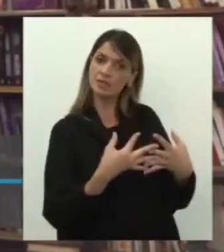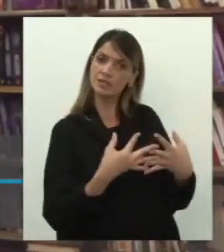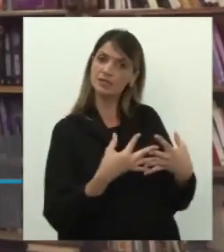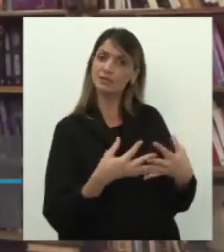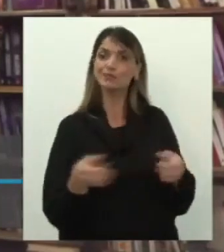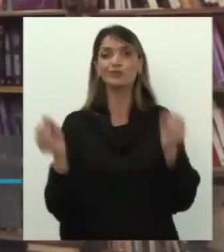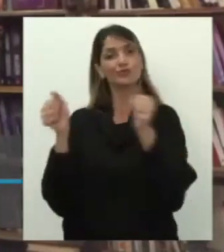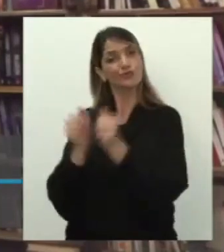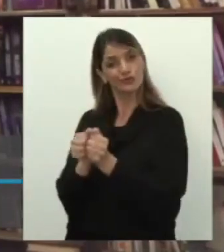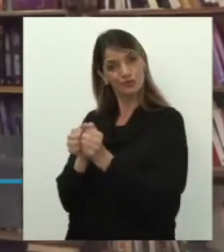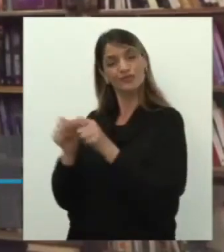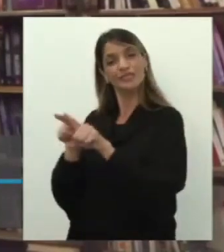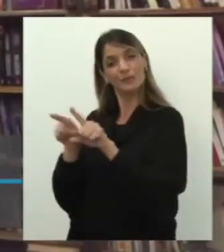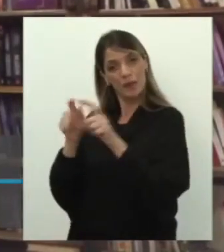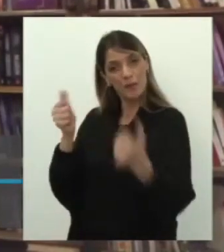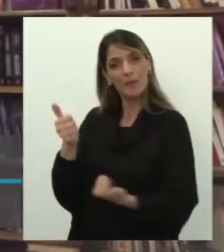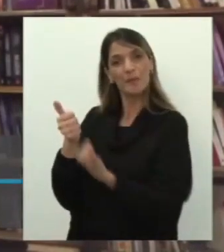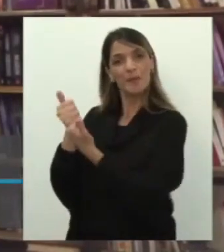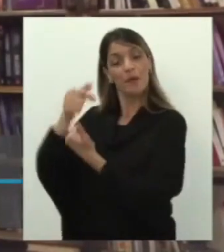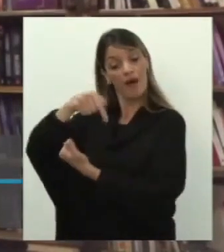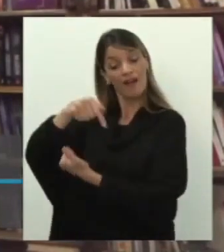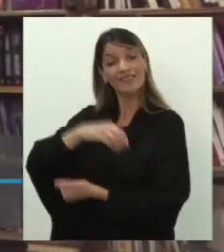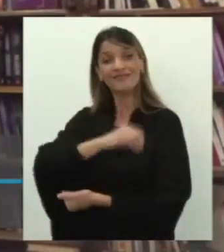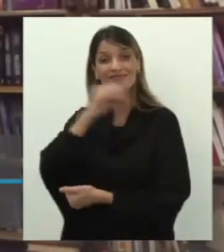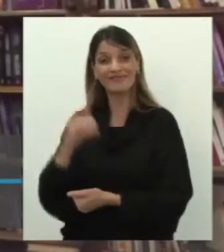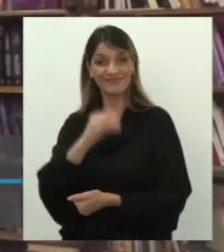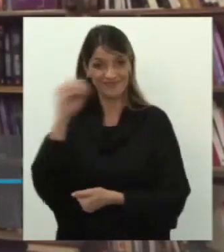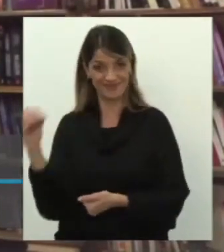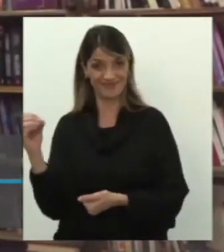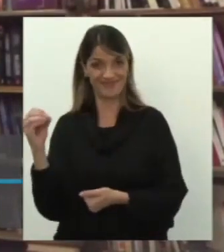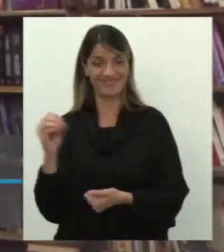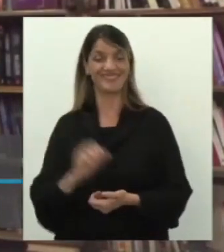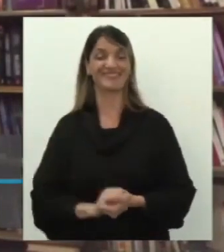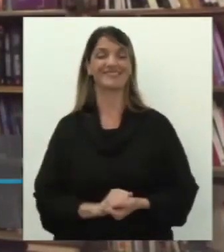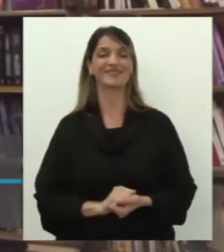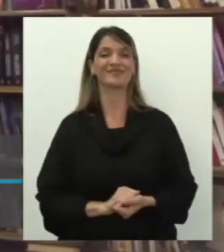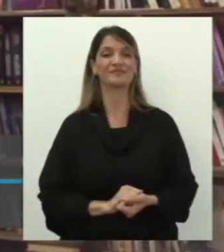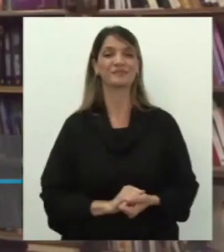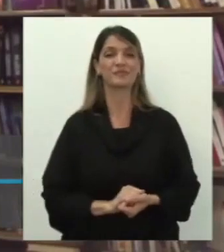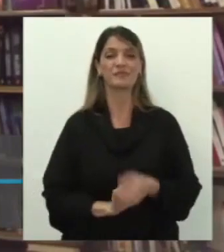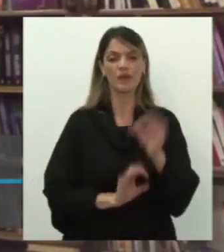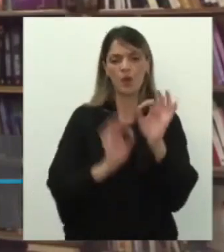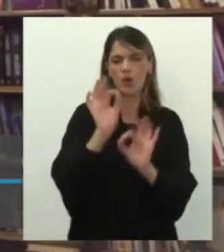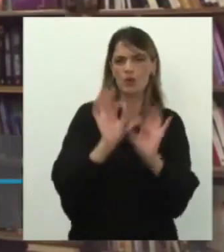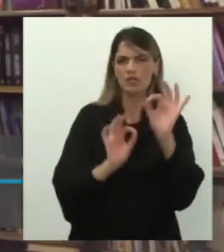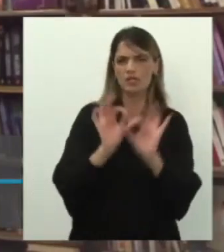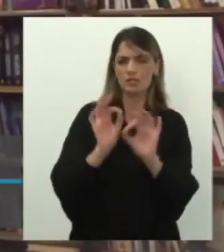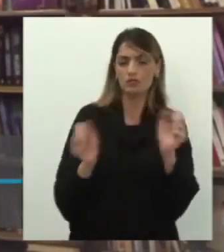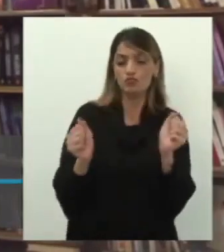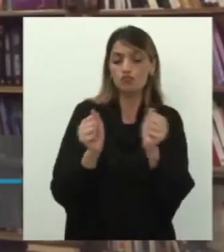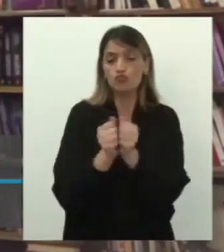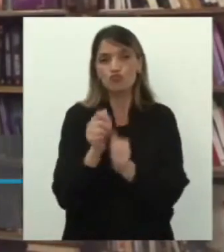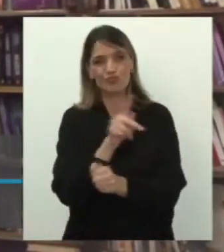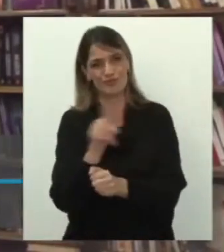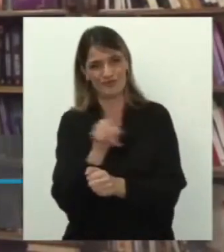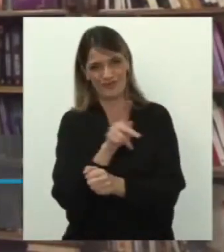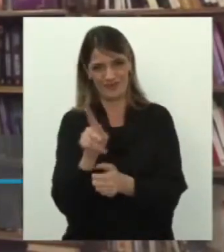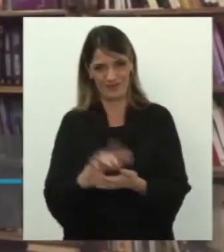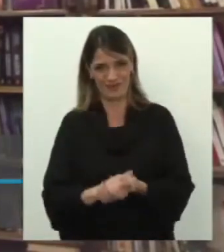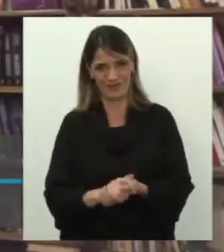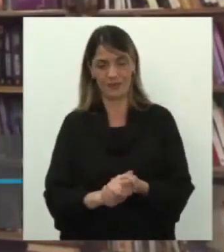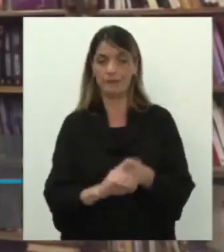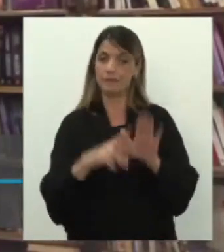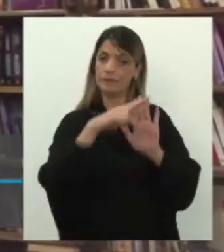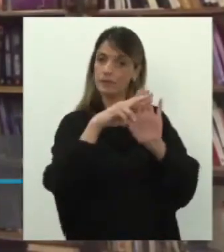né, com o apoio do Centro de Mídias. Então eles se organizam junto à professora. E o roteiro que